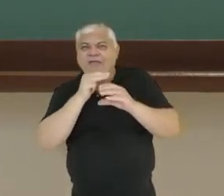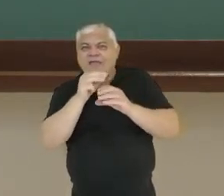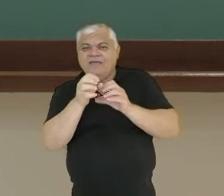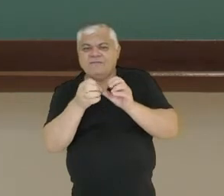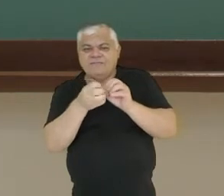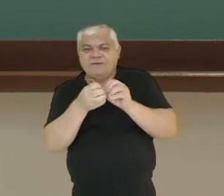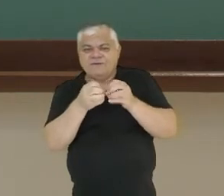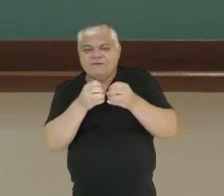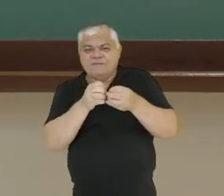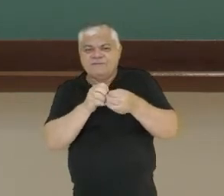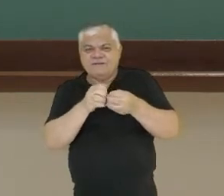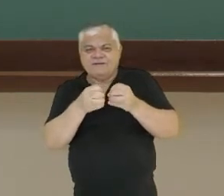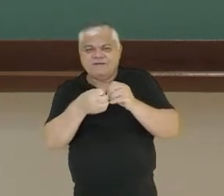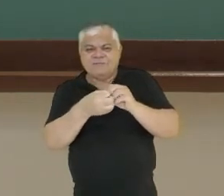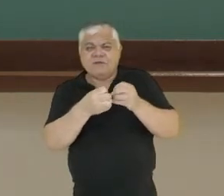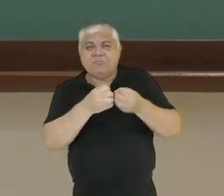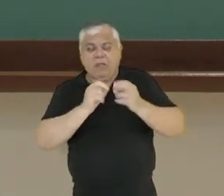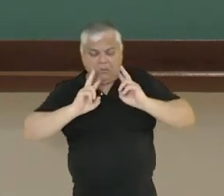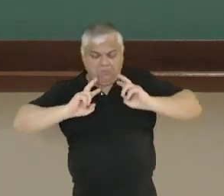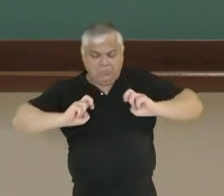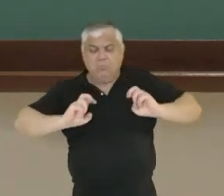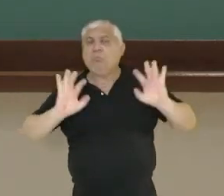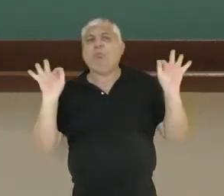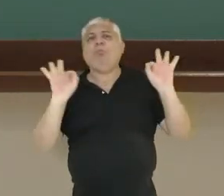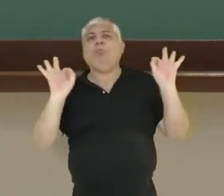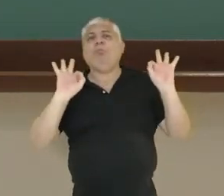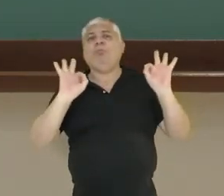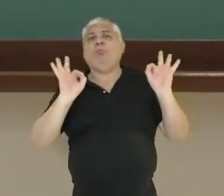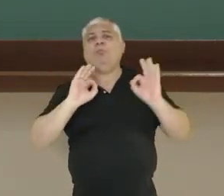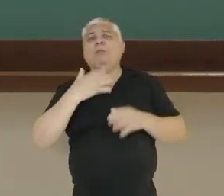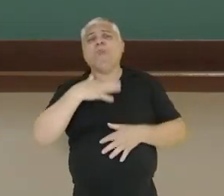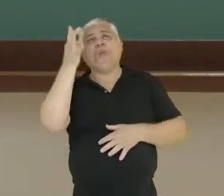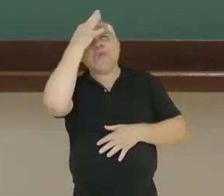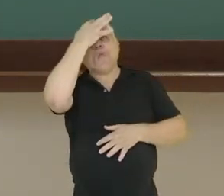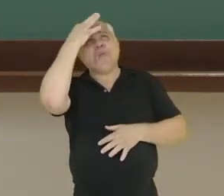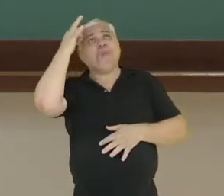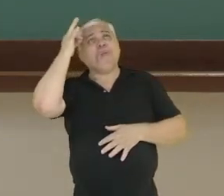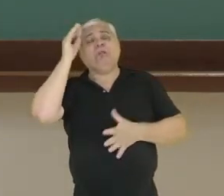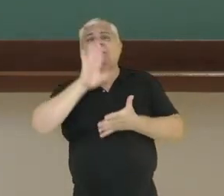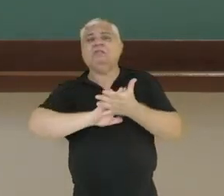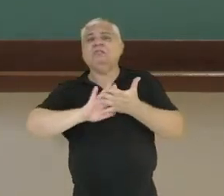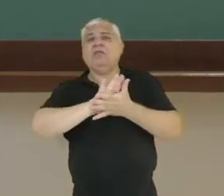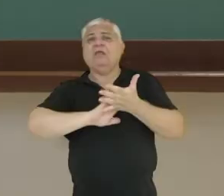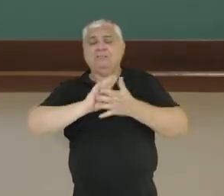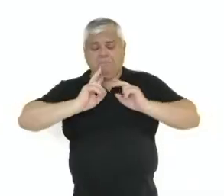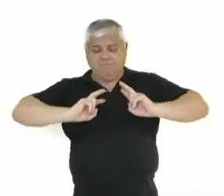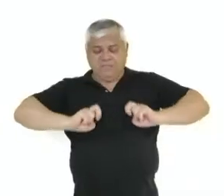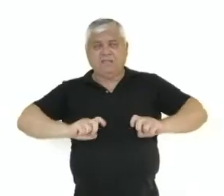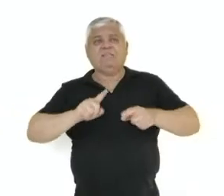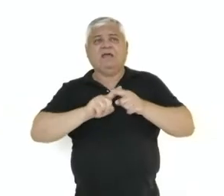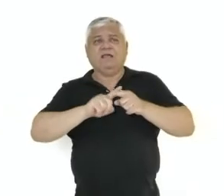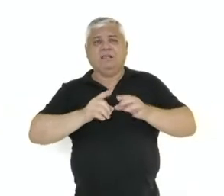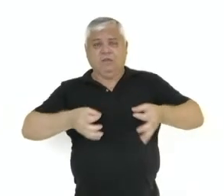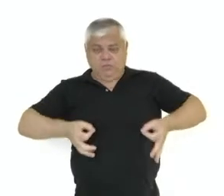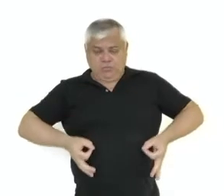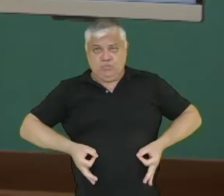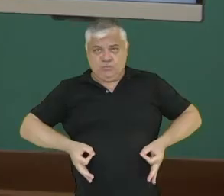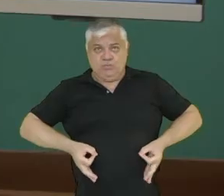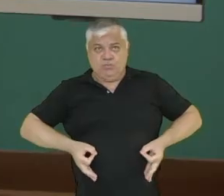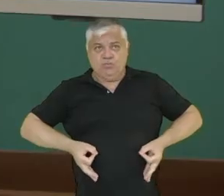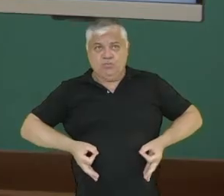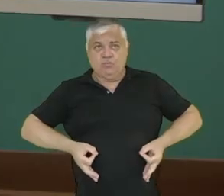muitas vezes nem percebe que está grávida, né? O que vai acontecer? Lá na tuba uterina, vocês lembram? Lá na